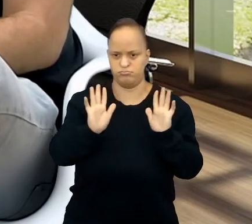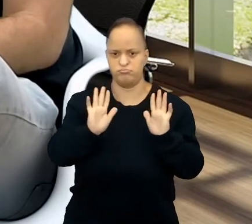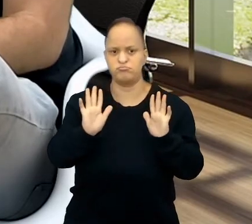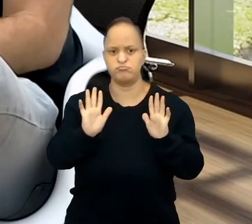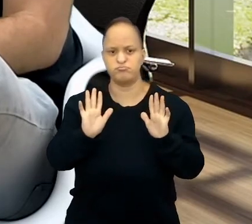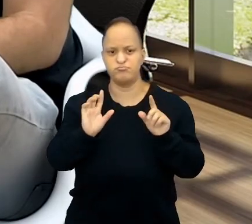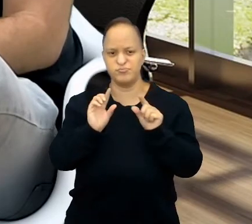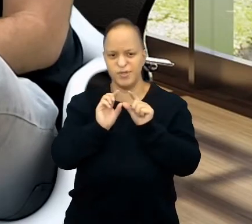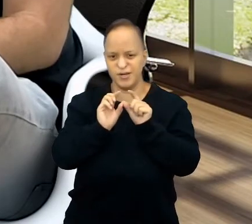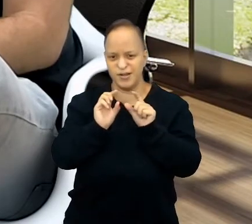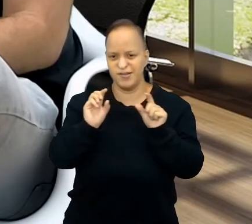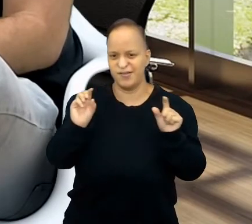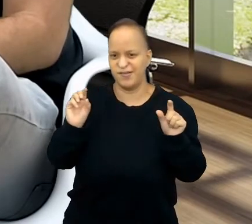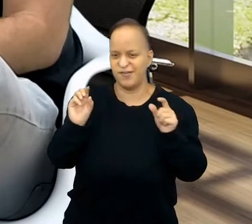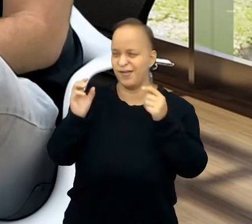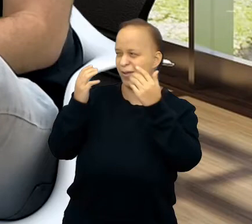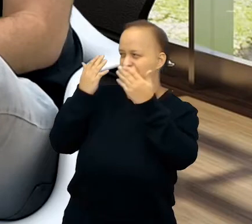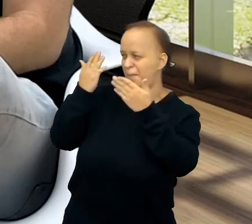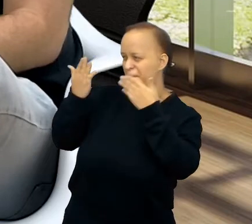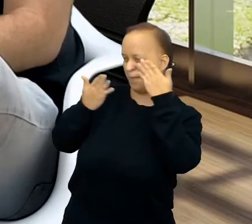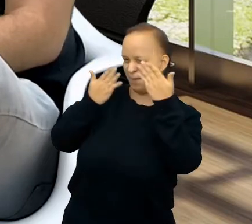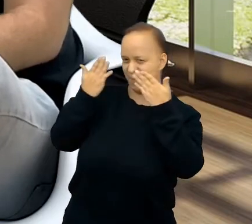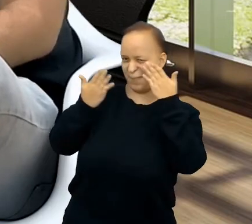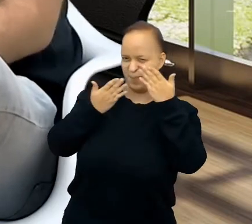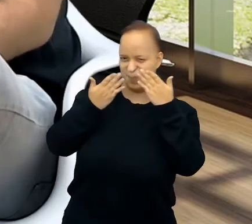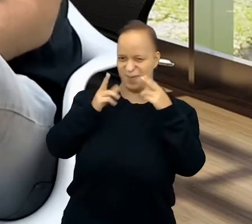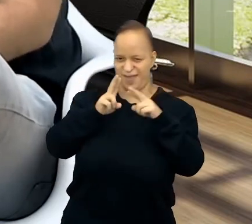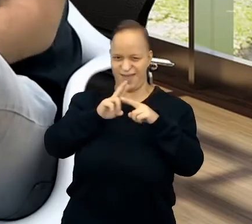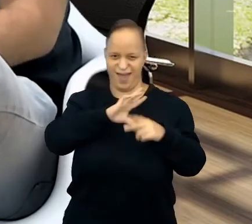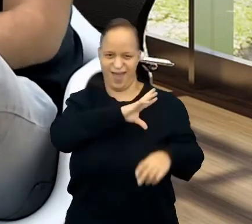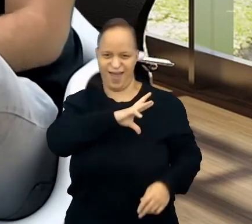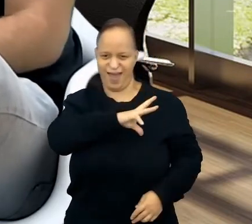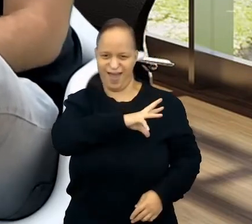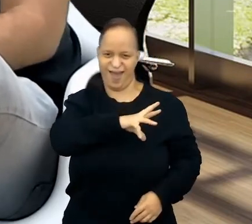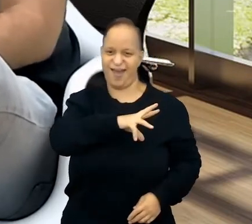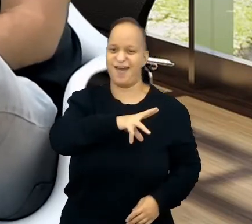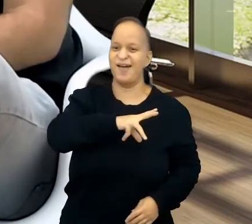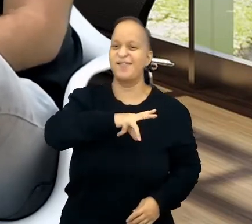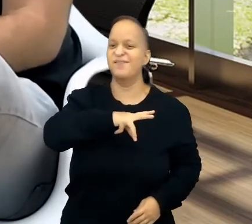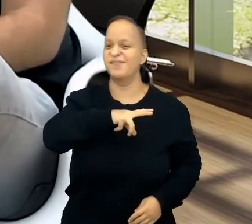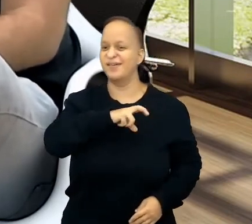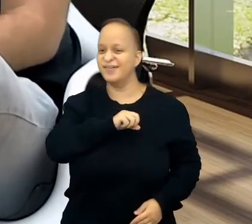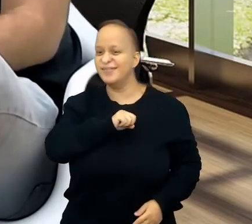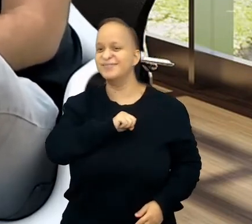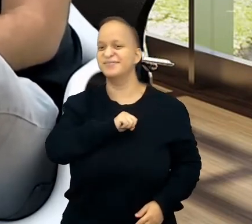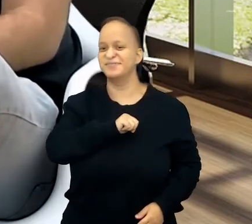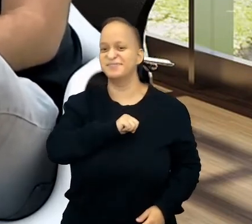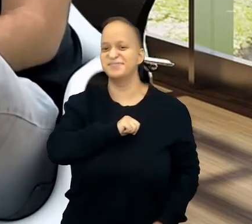como é mesmo? Psiquiatria por amor. Você vai ver hoje em dia psiquiatria por amor,